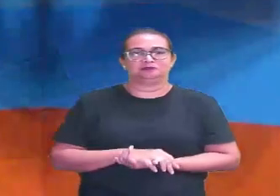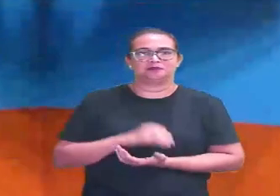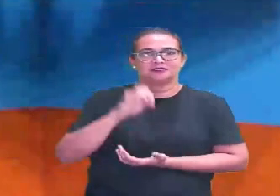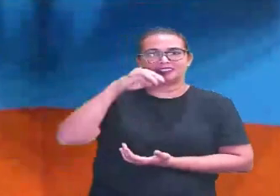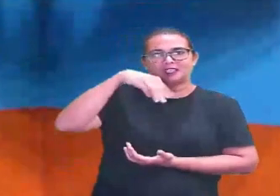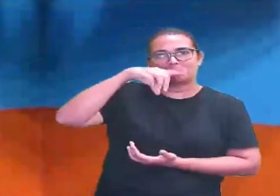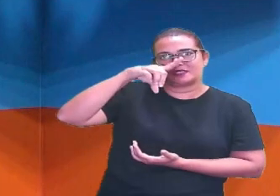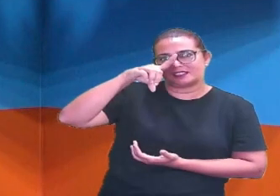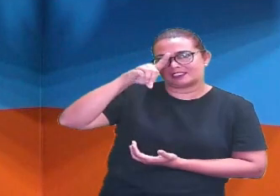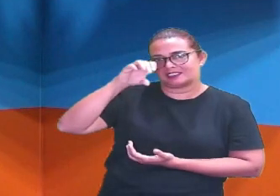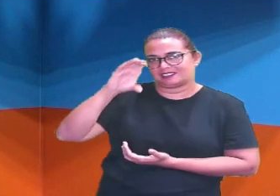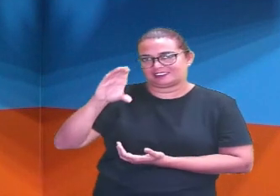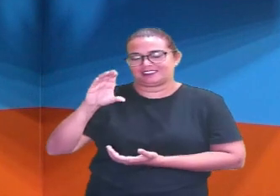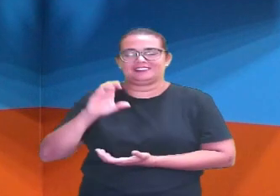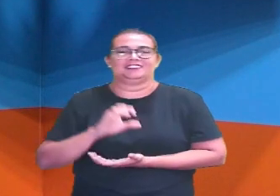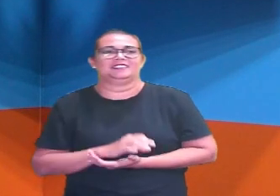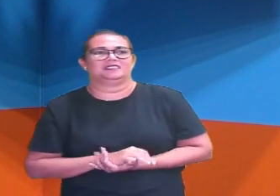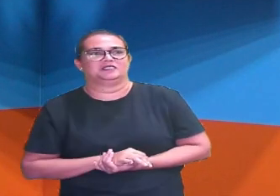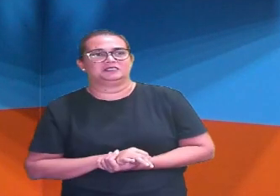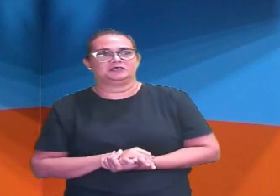lá.